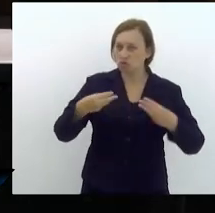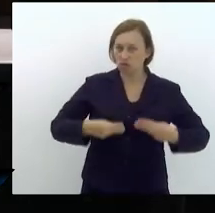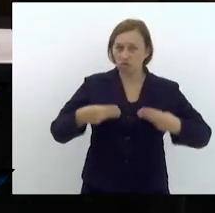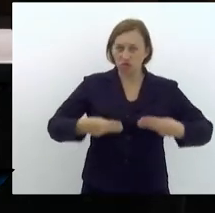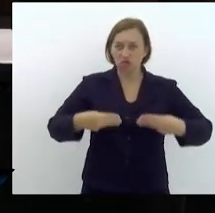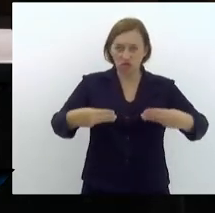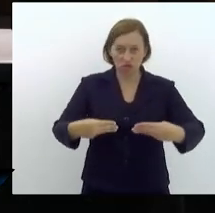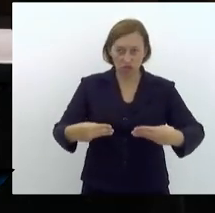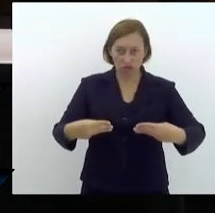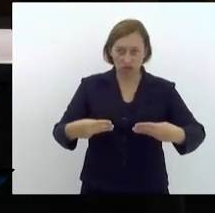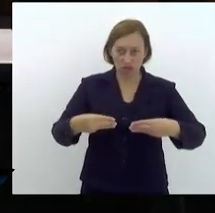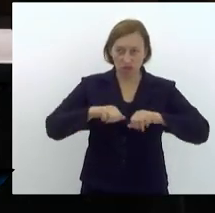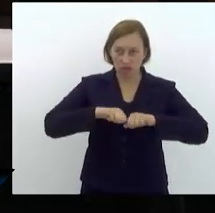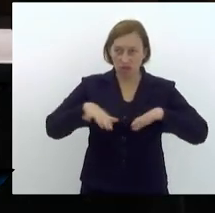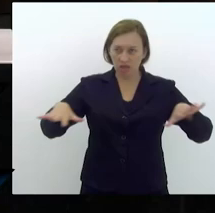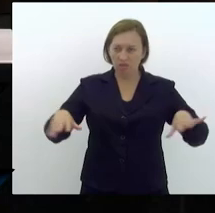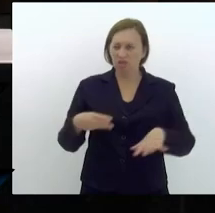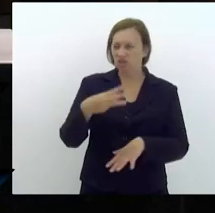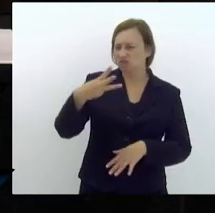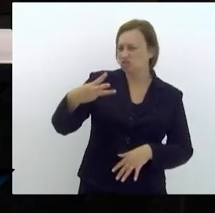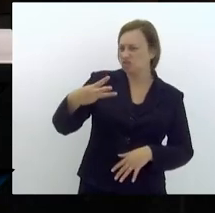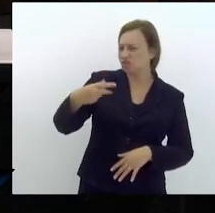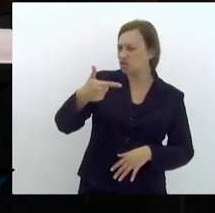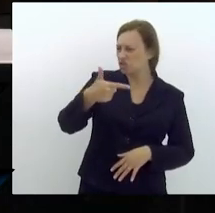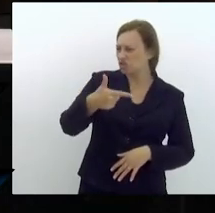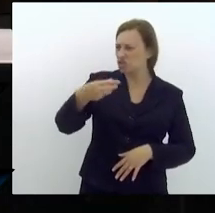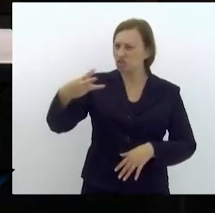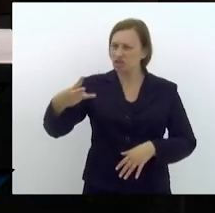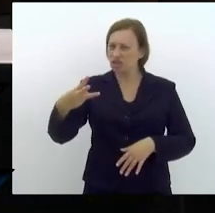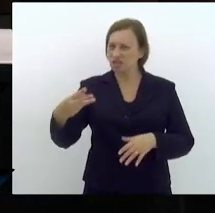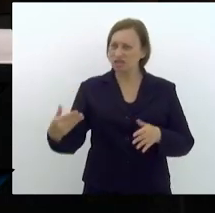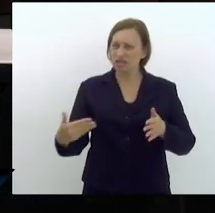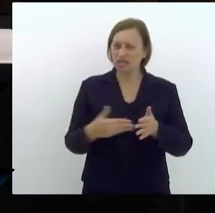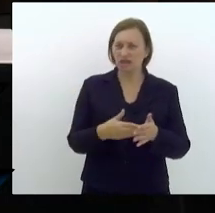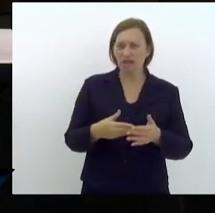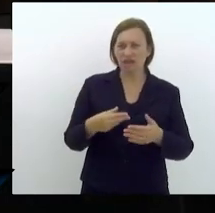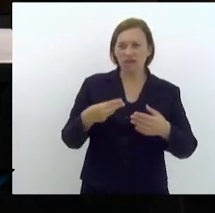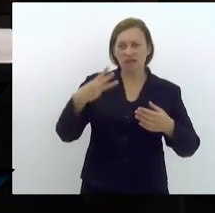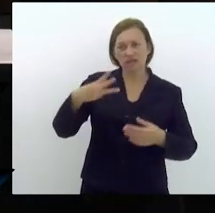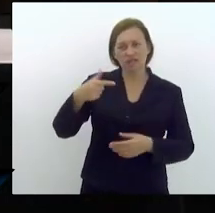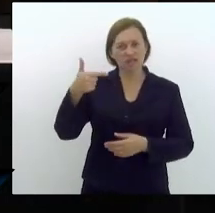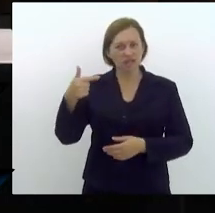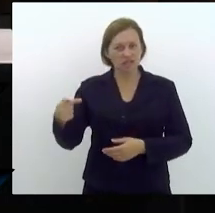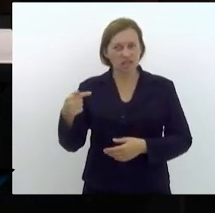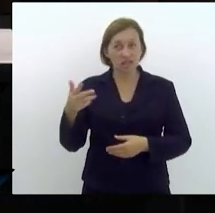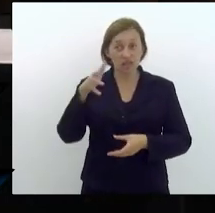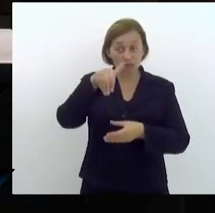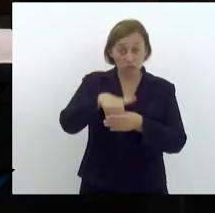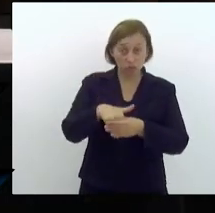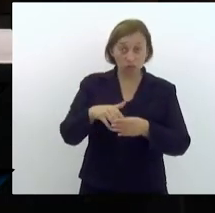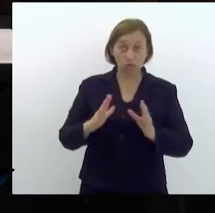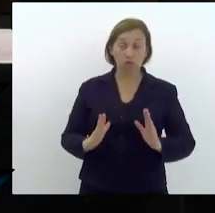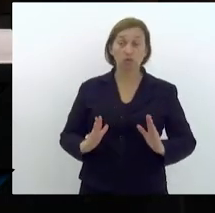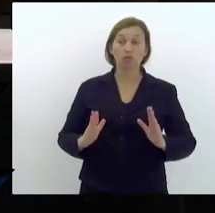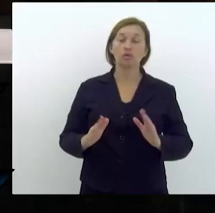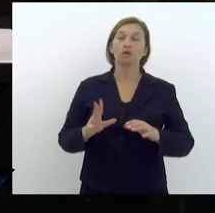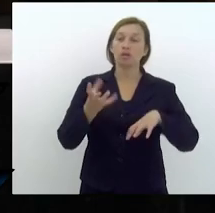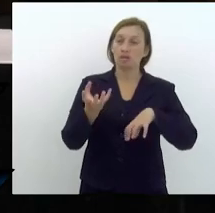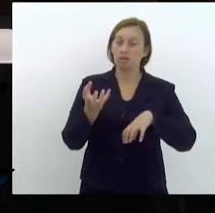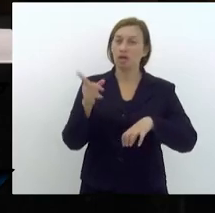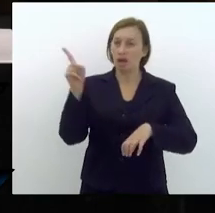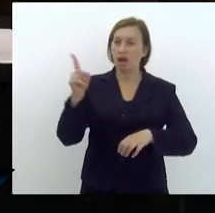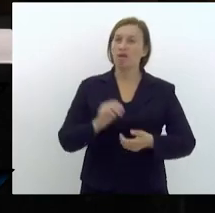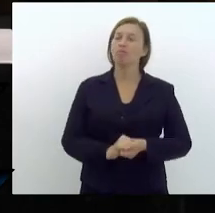que ele ampliou de 23 se eu não me engano para 37 ele fez ele votou na casa ele botou lá